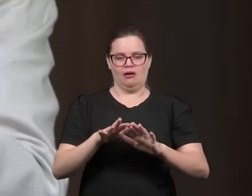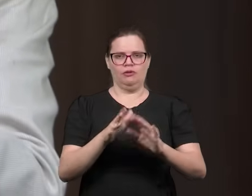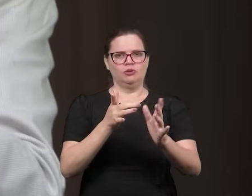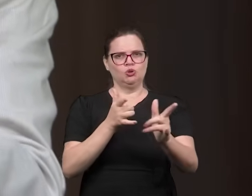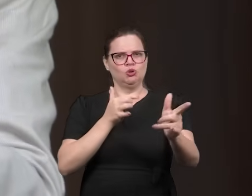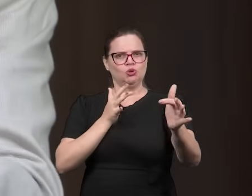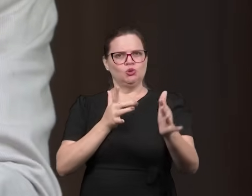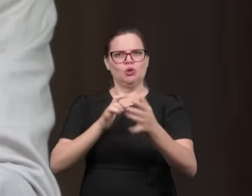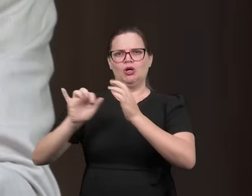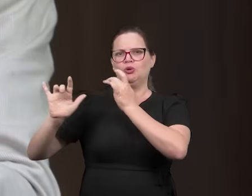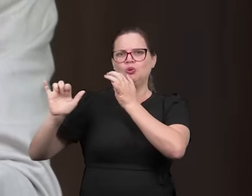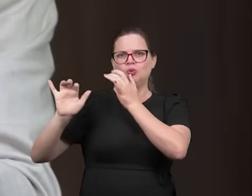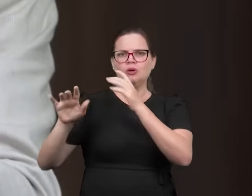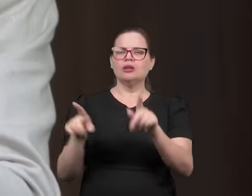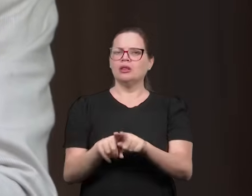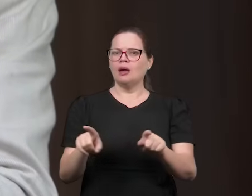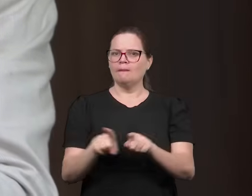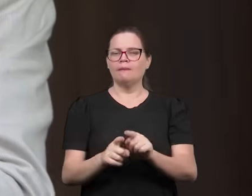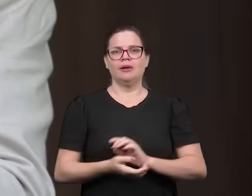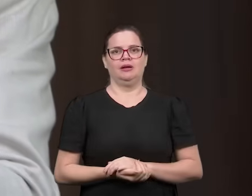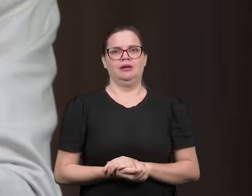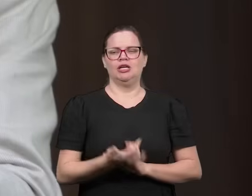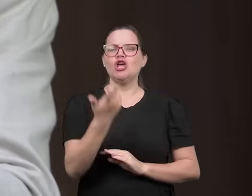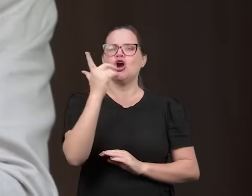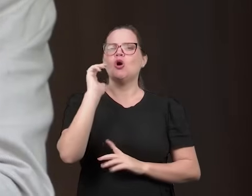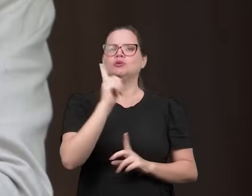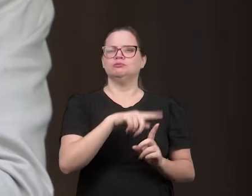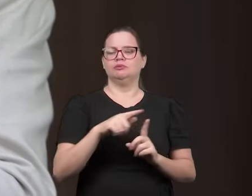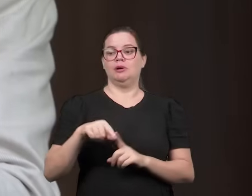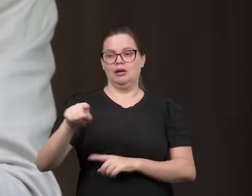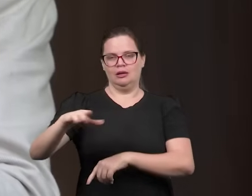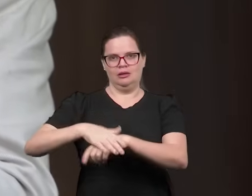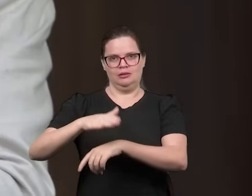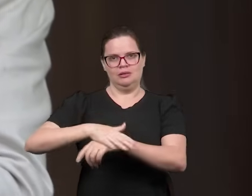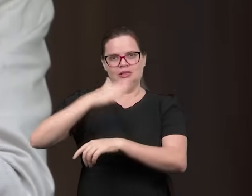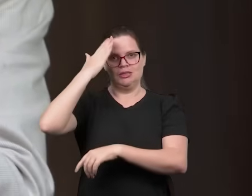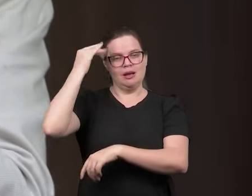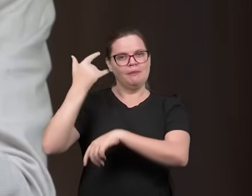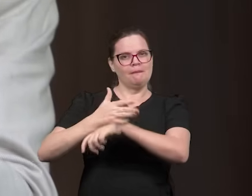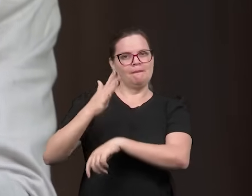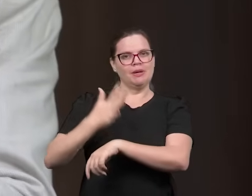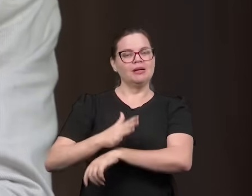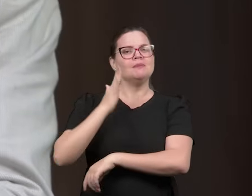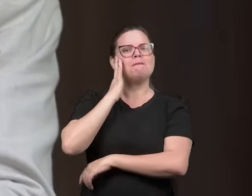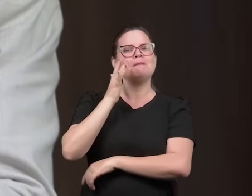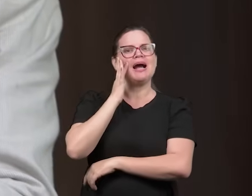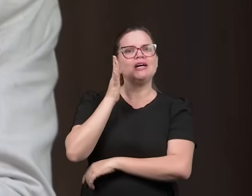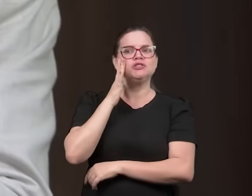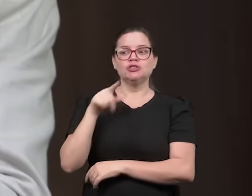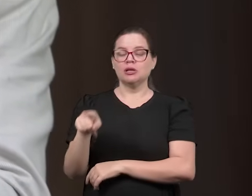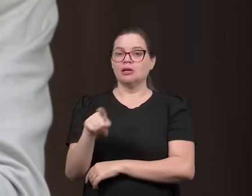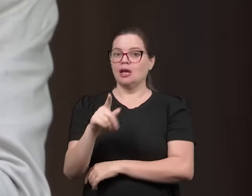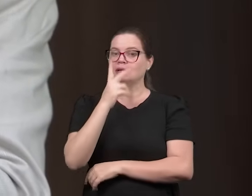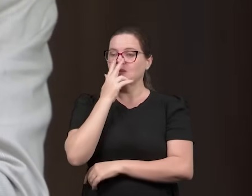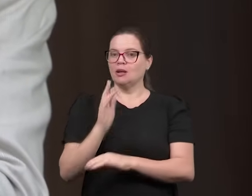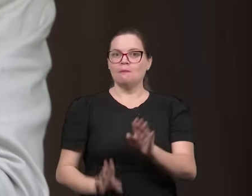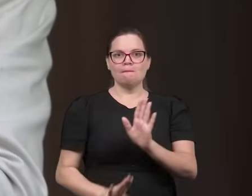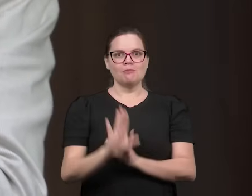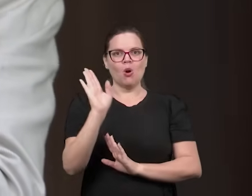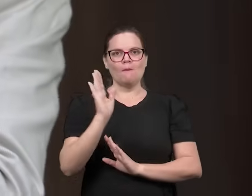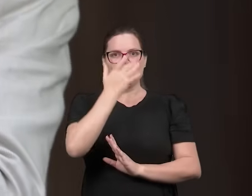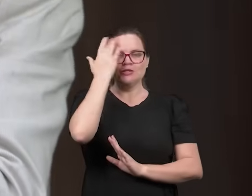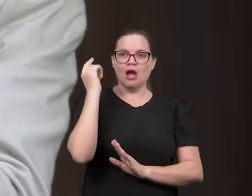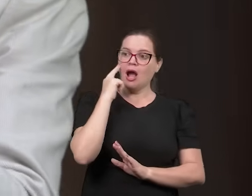e tocava esses instrumentos. Imagina, obviamente, como até o dia de hoje, o sucesso que isso não foi, como ele não